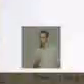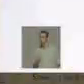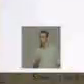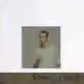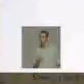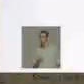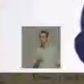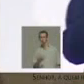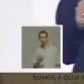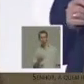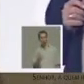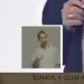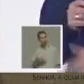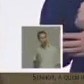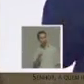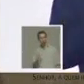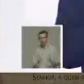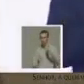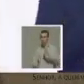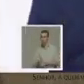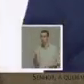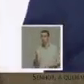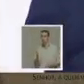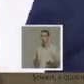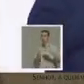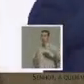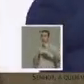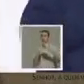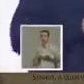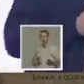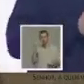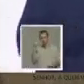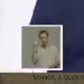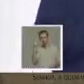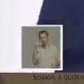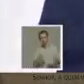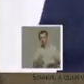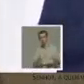Então ele não foi embora de casa porque tinha problema de relacionamento com o pai.